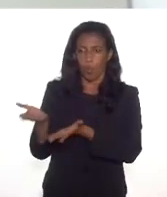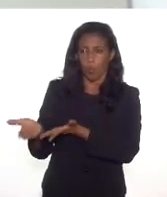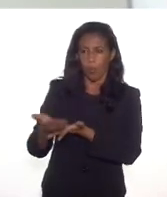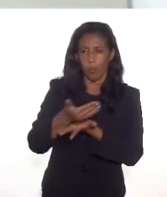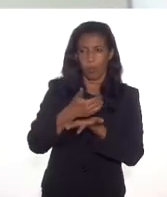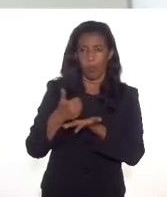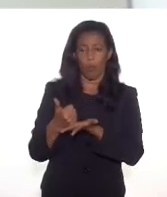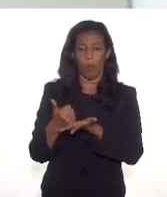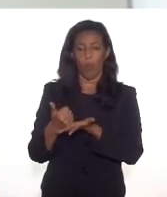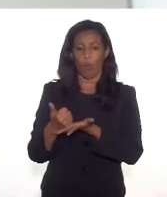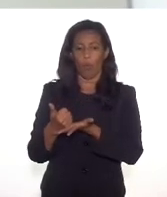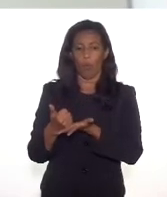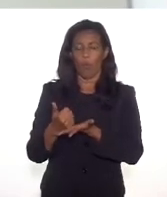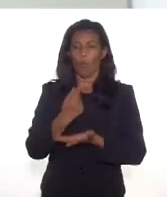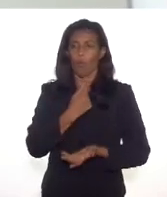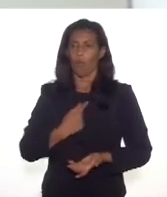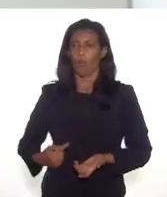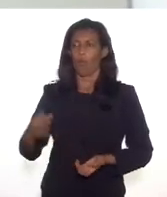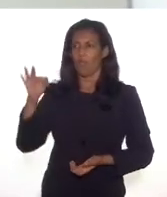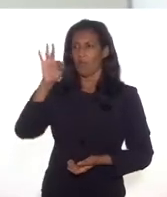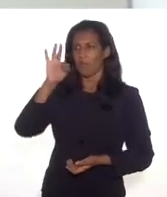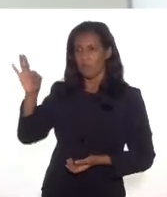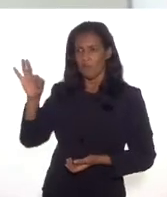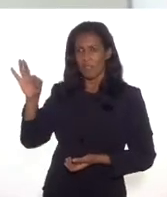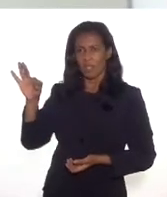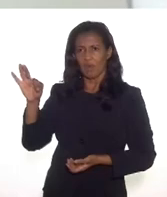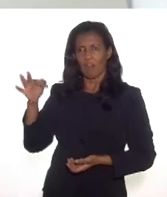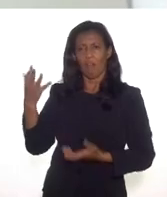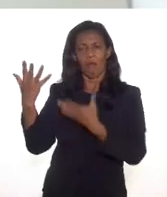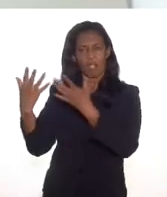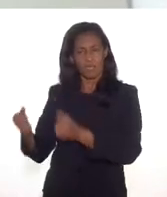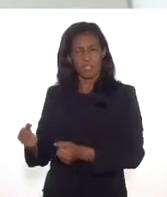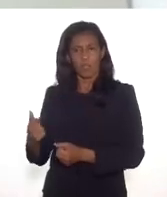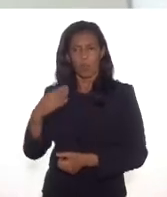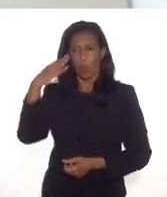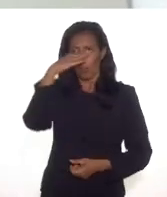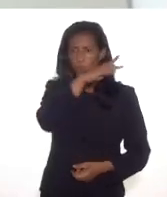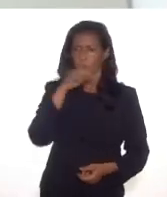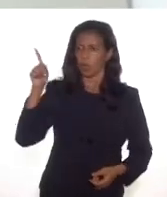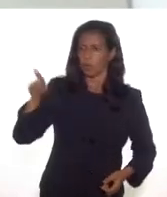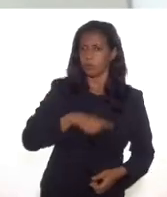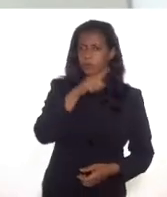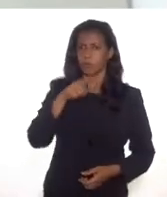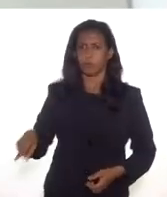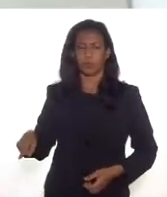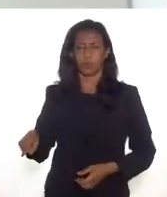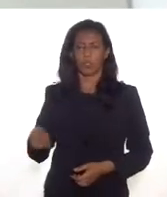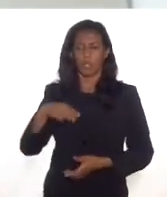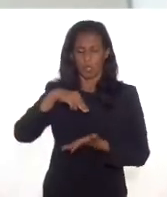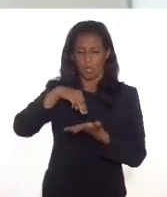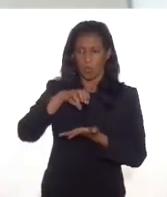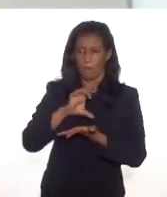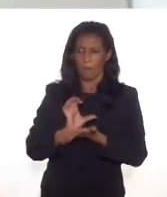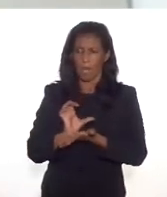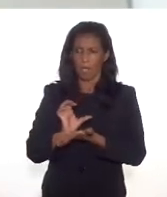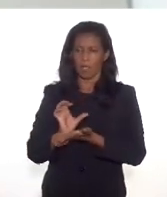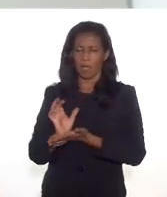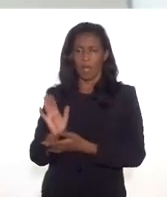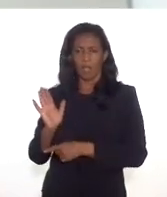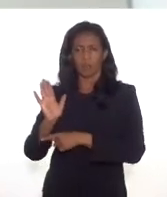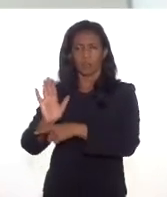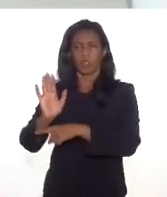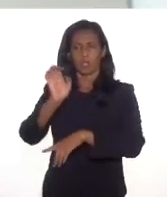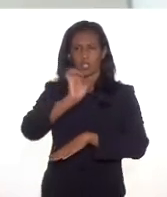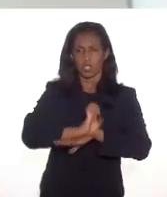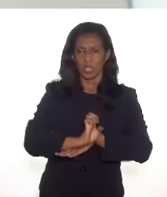o governo federal se recusou, Bolsonaro vetou uma lei que havia sido aprovada que previa que o MEC apoiasse estados e